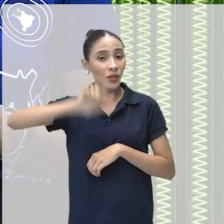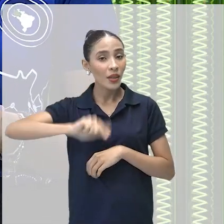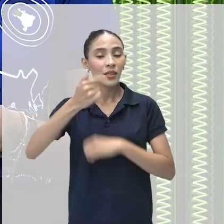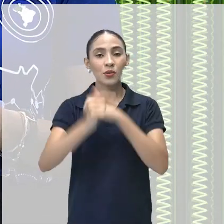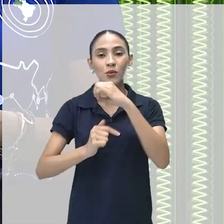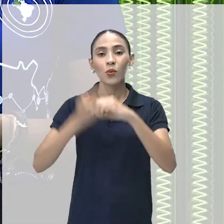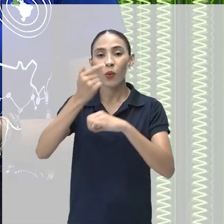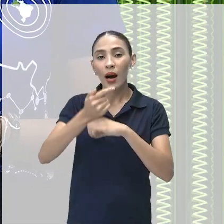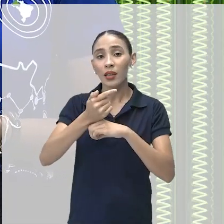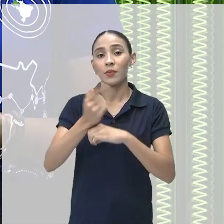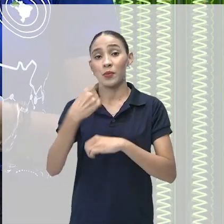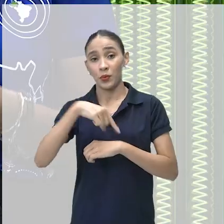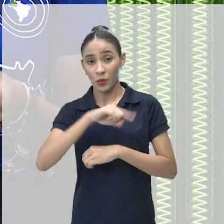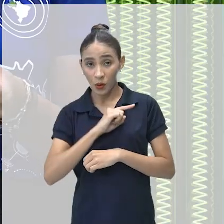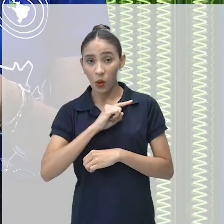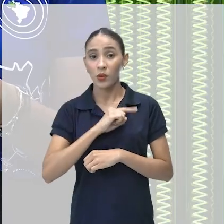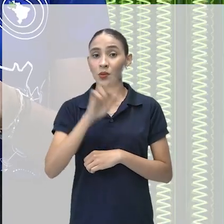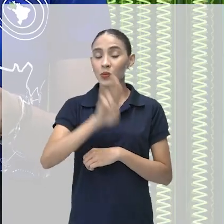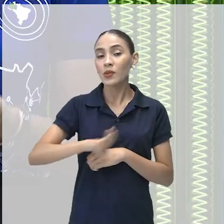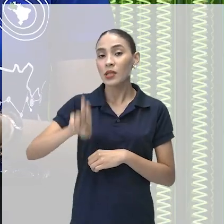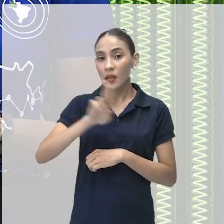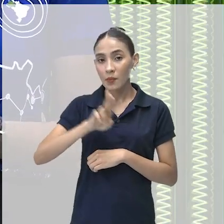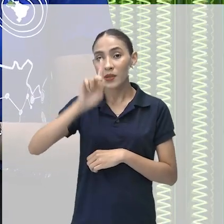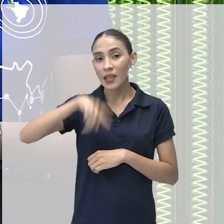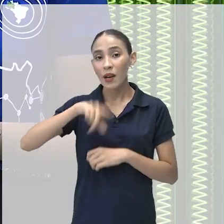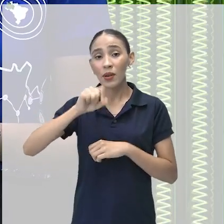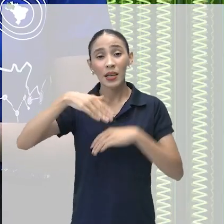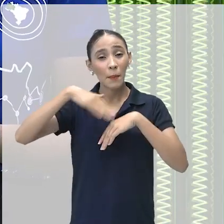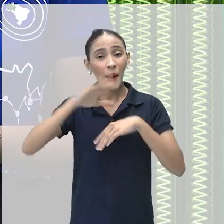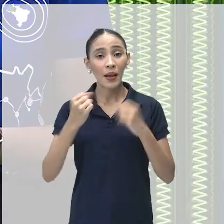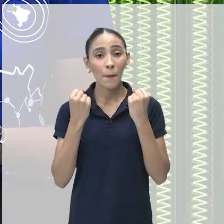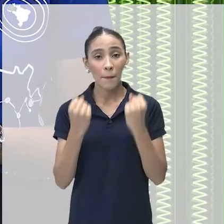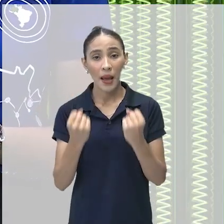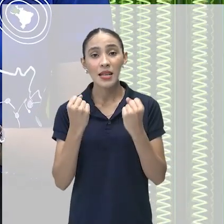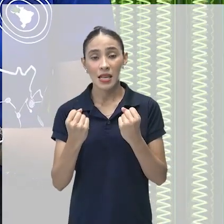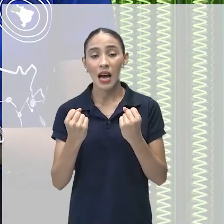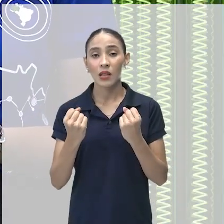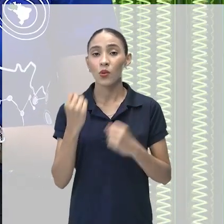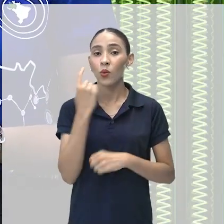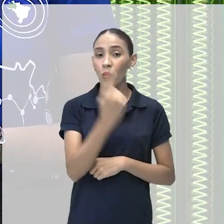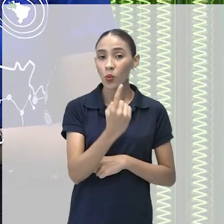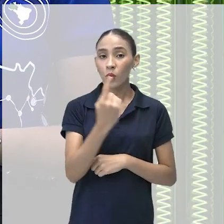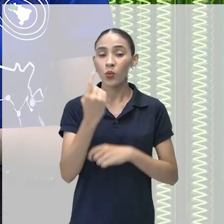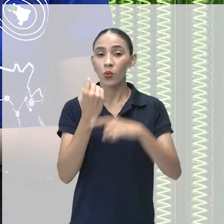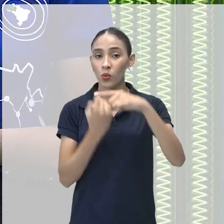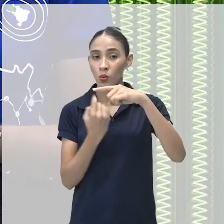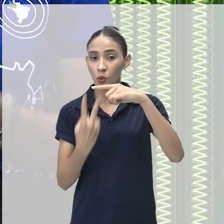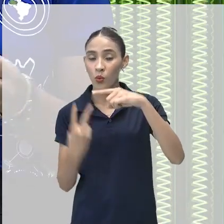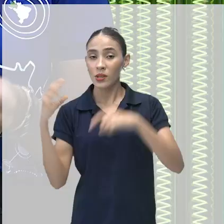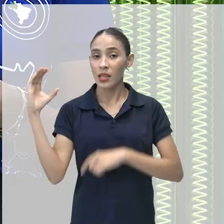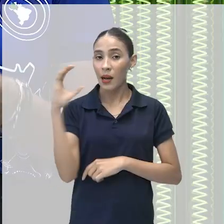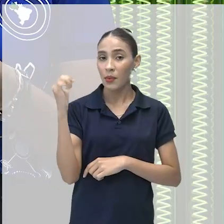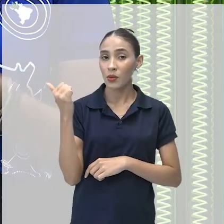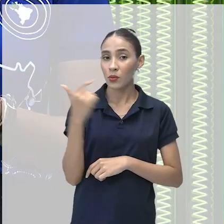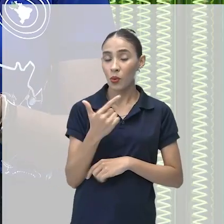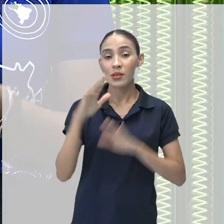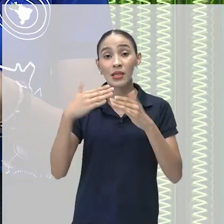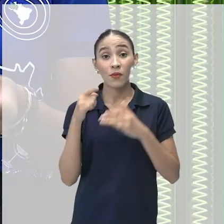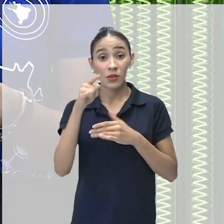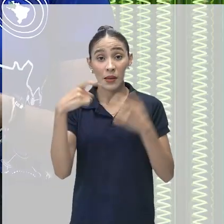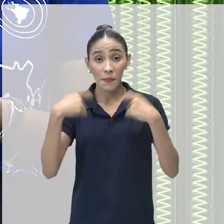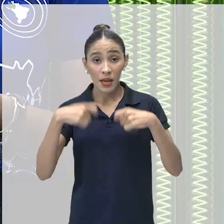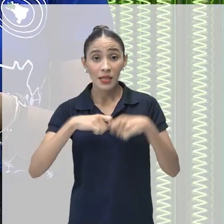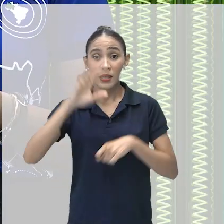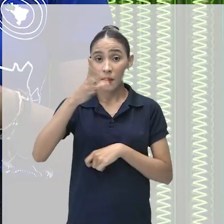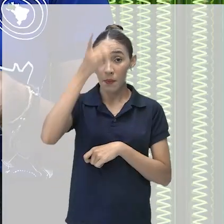o átomo que nós estamos utilizando, ele é mais pesado que o 1/12 do carbono 12. Então, vocês precisam